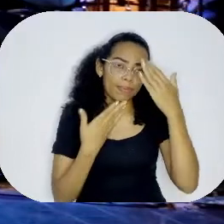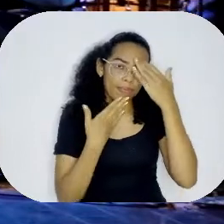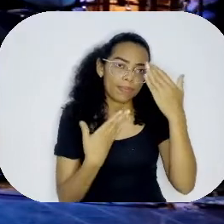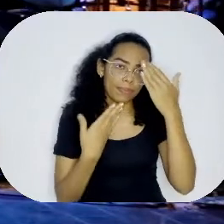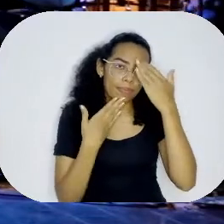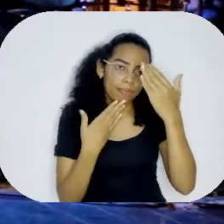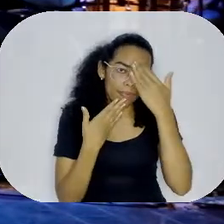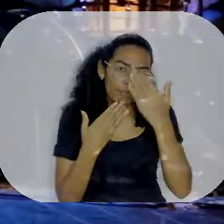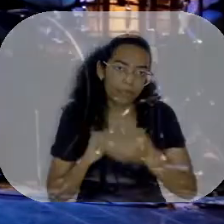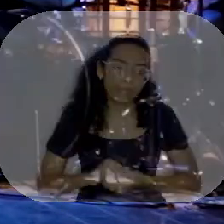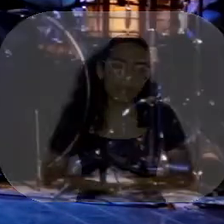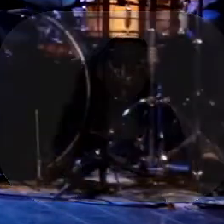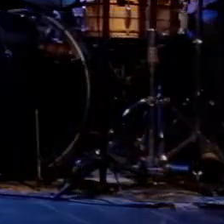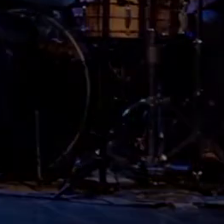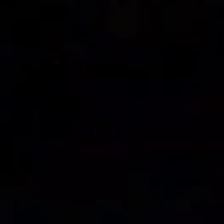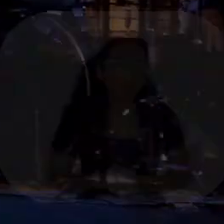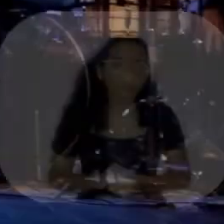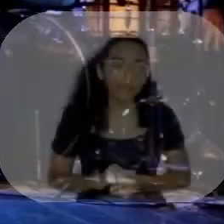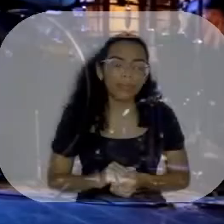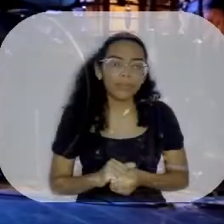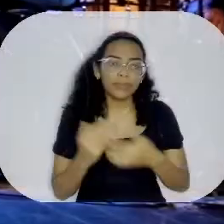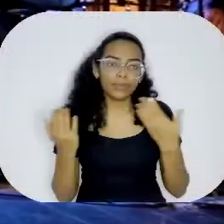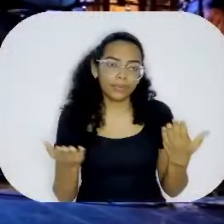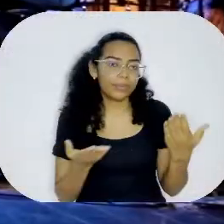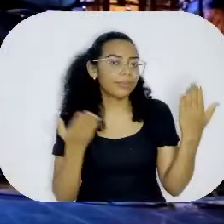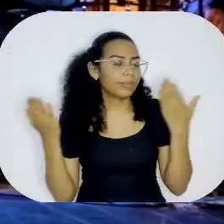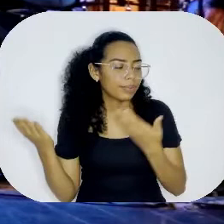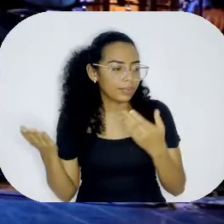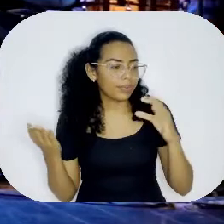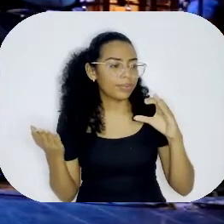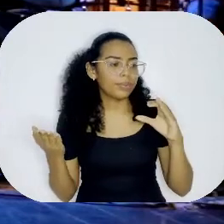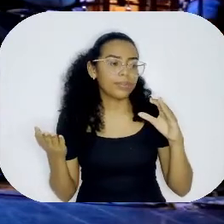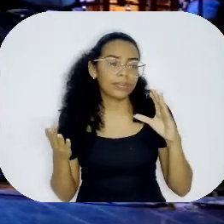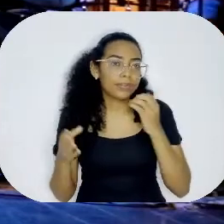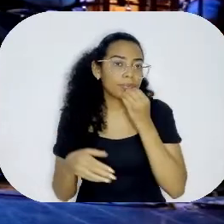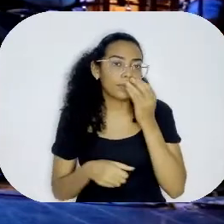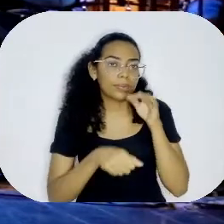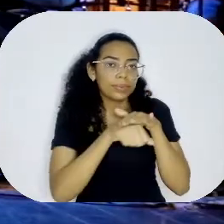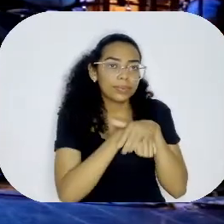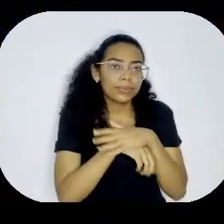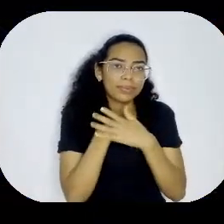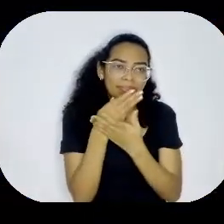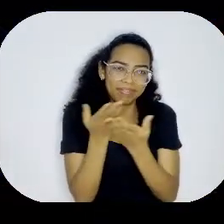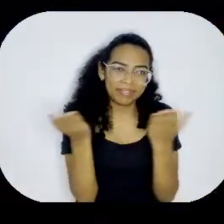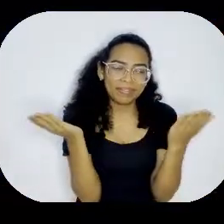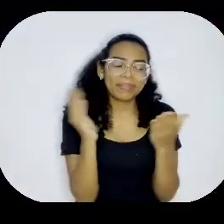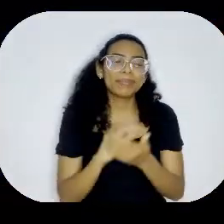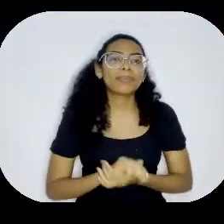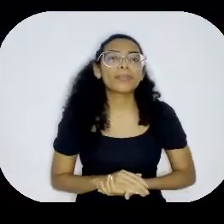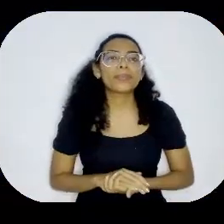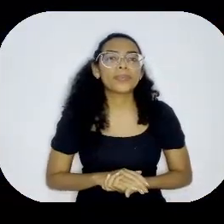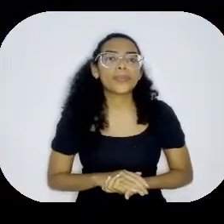Obrigado, mestre. Muito obrigado. Charlito, meu parceiro do Maracatu Solar, dos blocos carnavalescos. Boa noite a cada